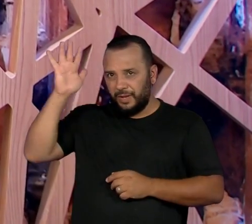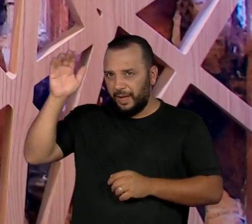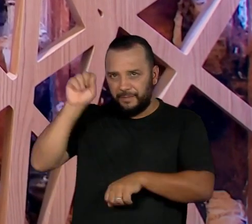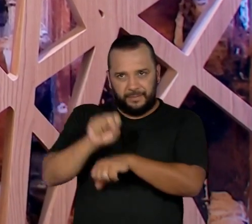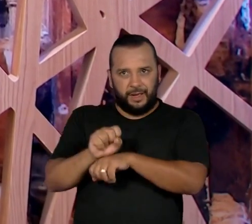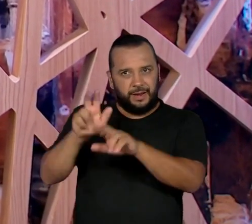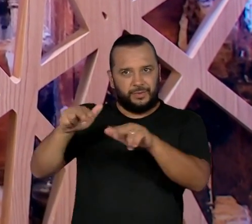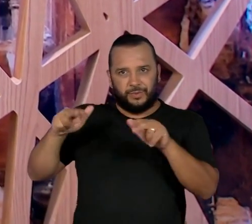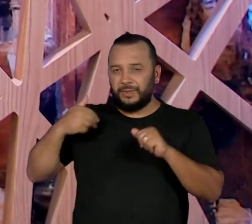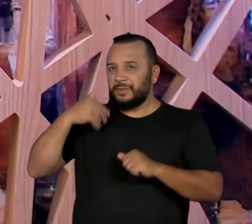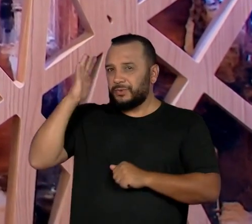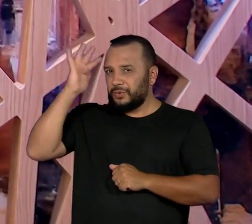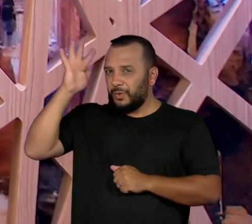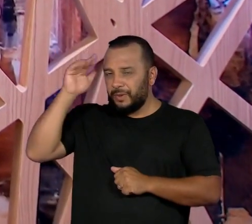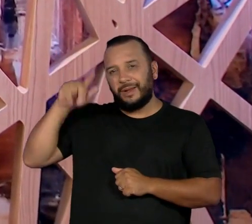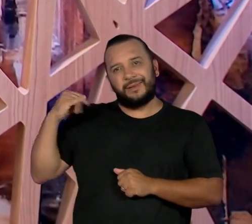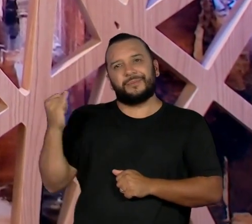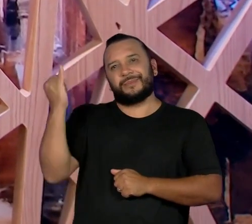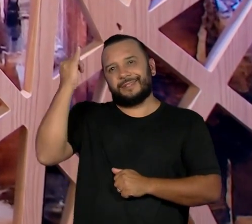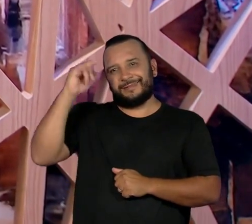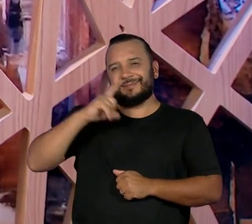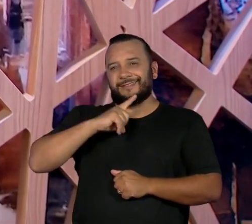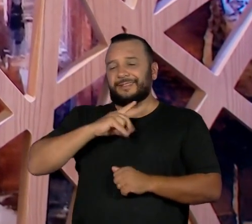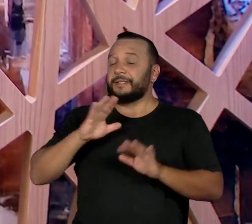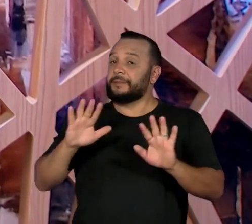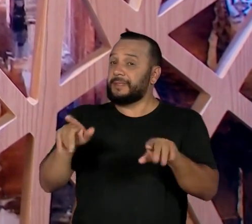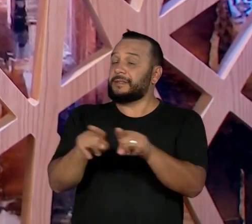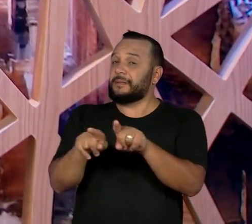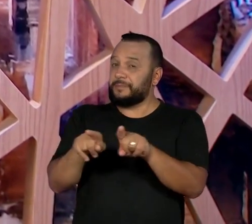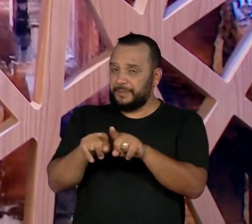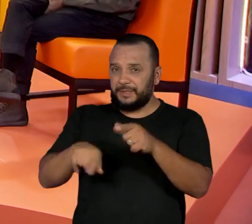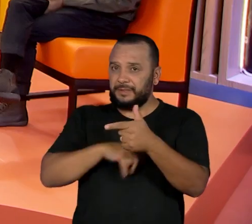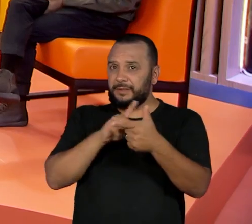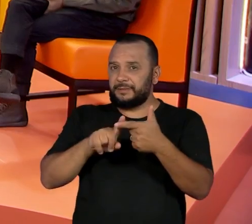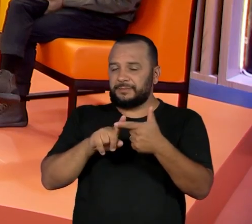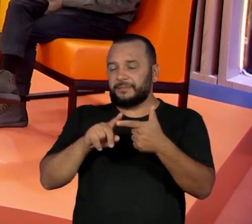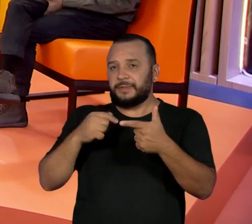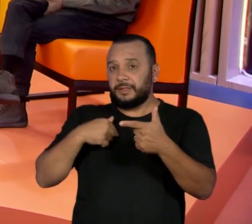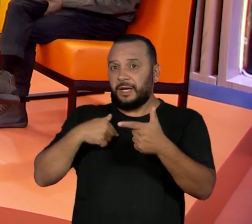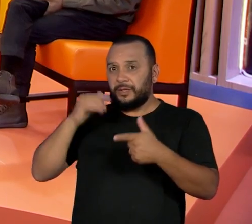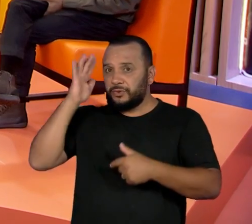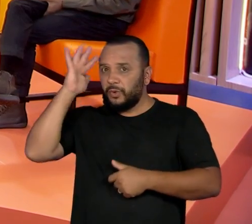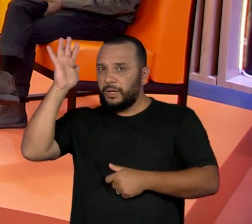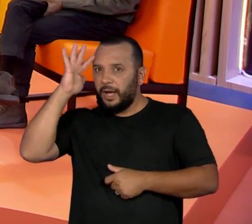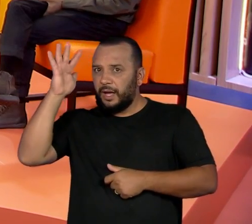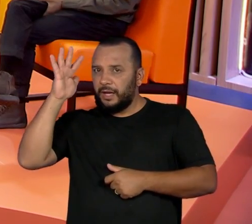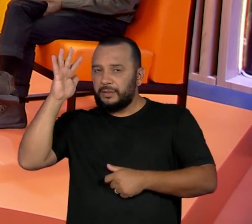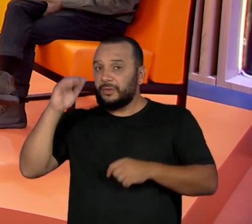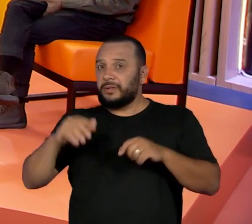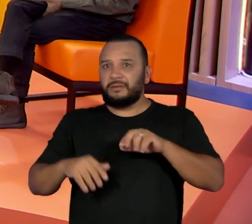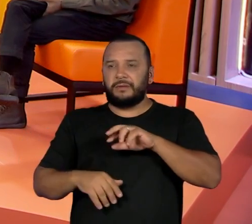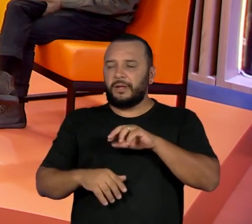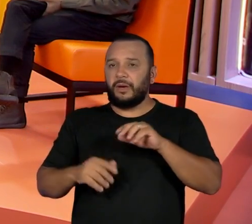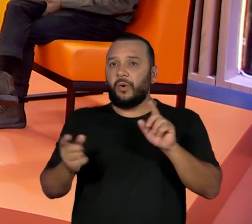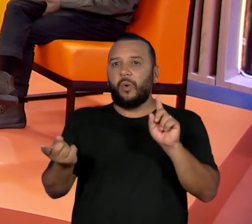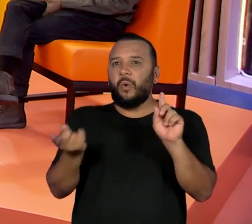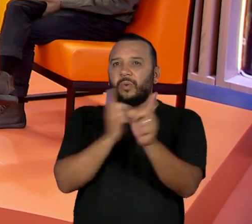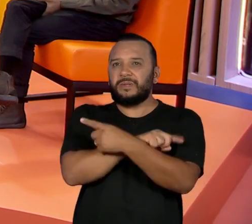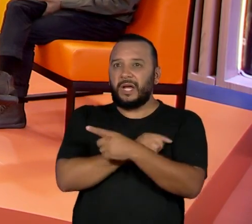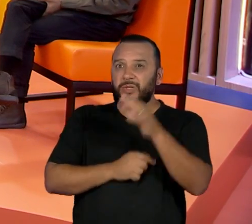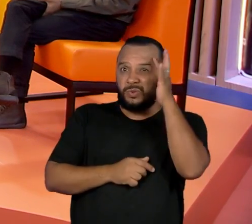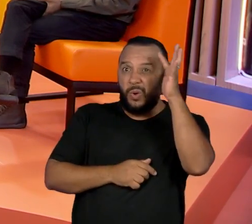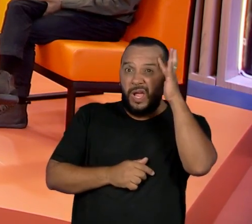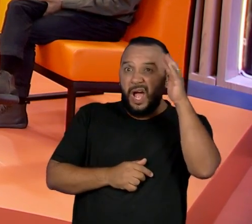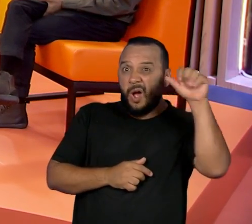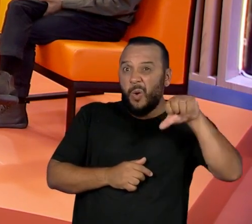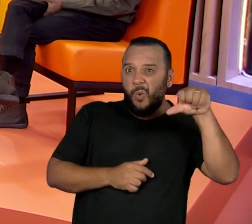fundamental. Agora tem um outro ponto que o oposto de sonhar não é o pesadelo. É verdade. O oposto é o